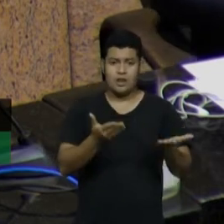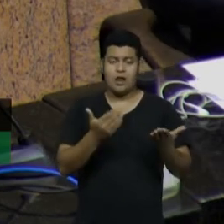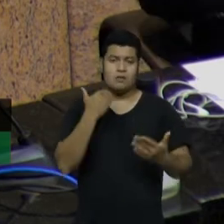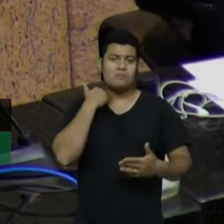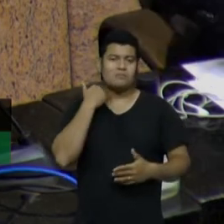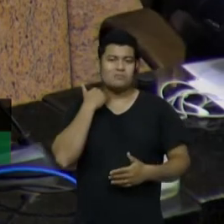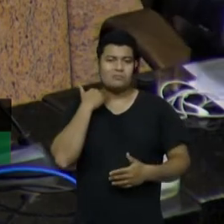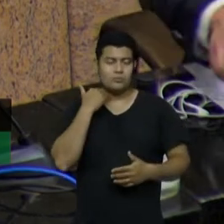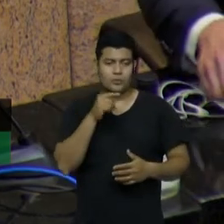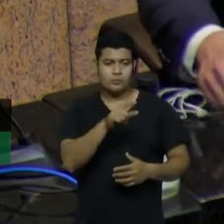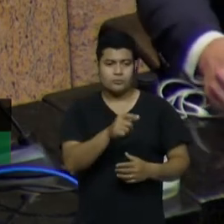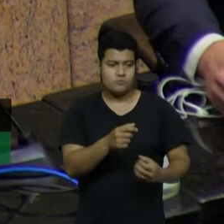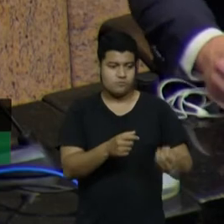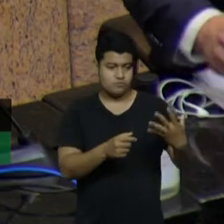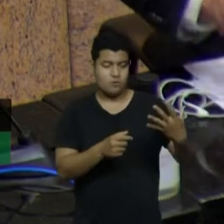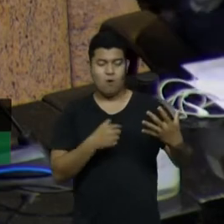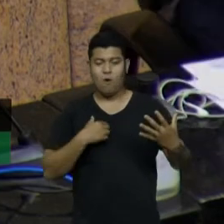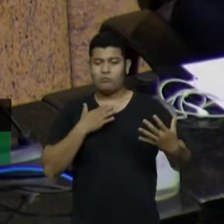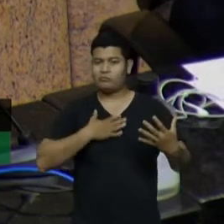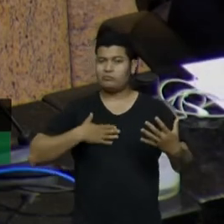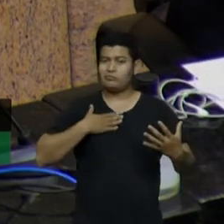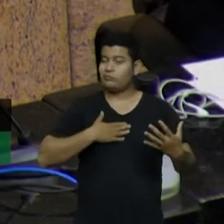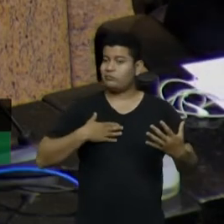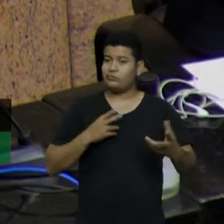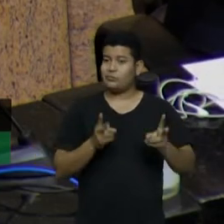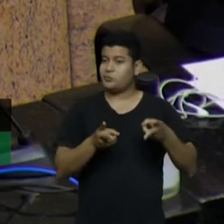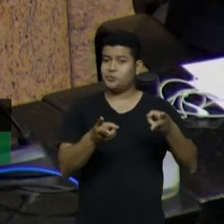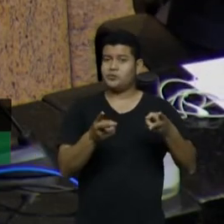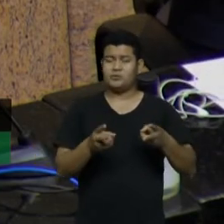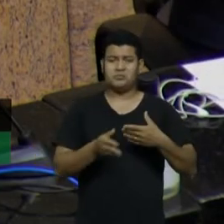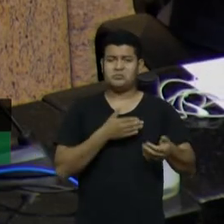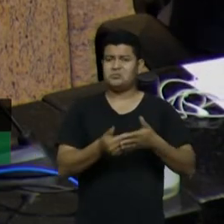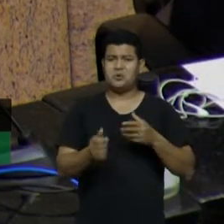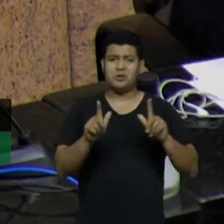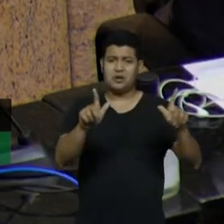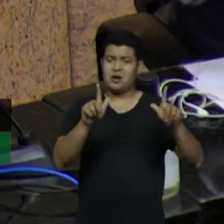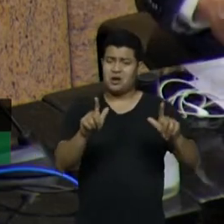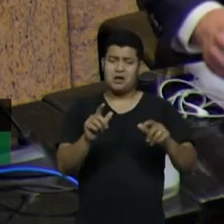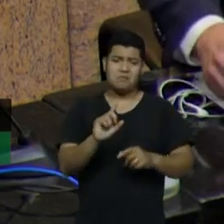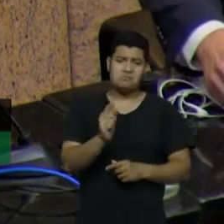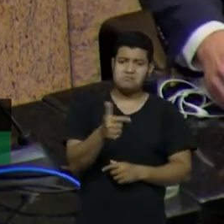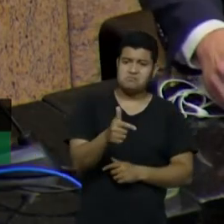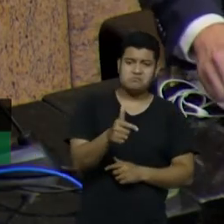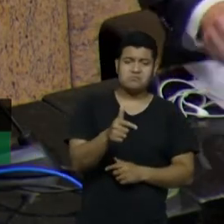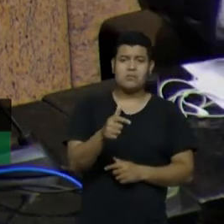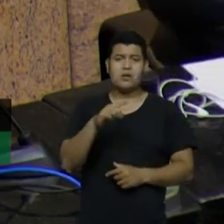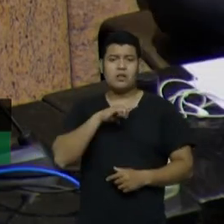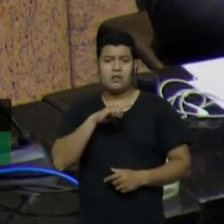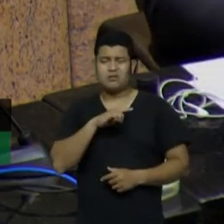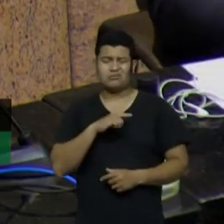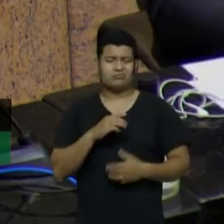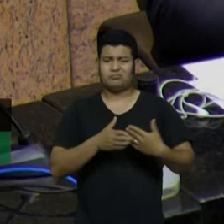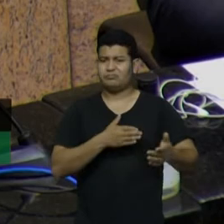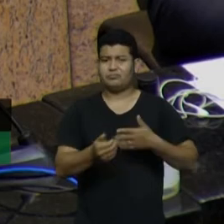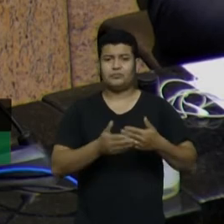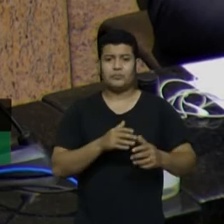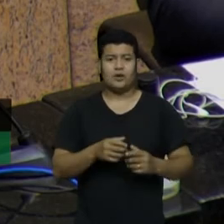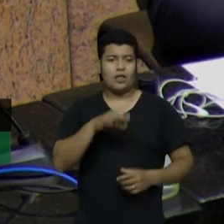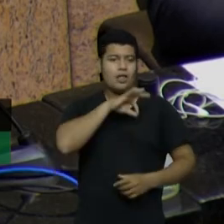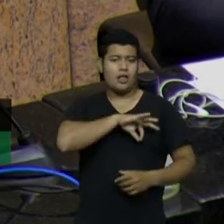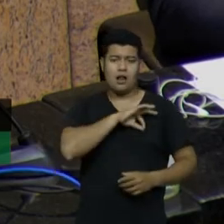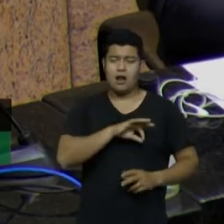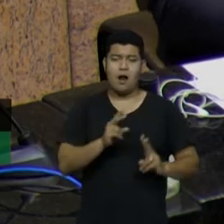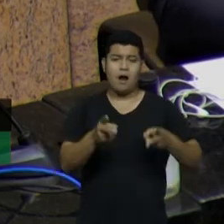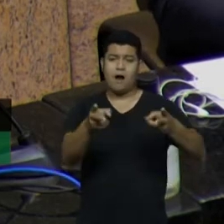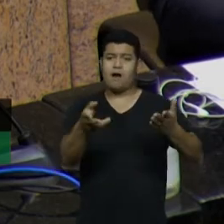de qualquer forma, independente de ter greve ou não ter greve, estará lá o seu salário. Isso é um